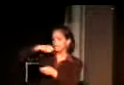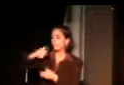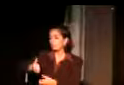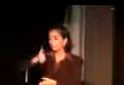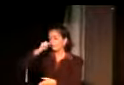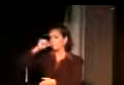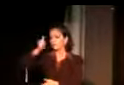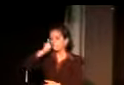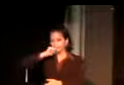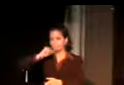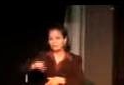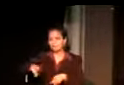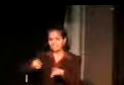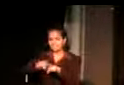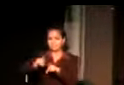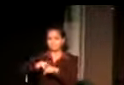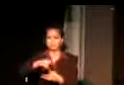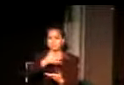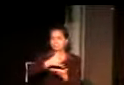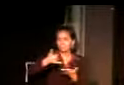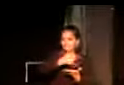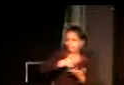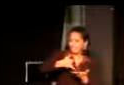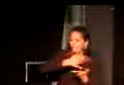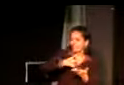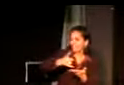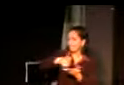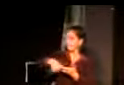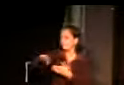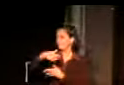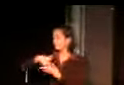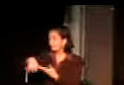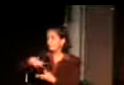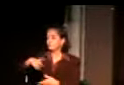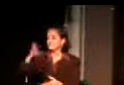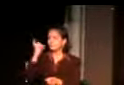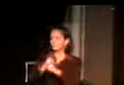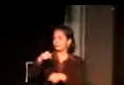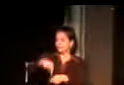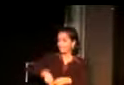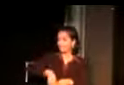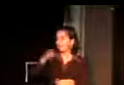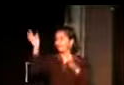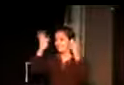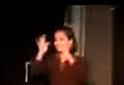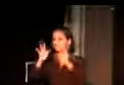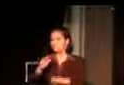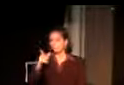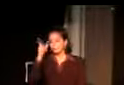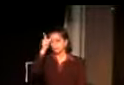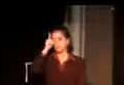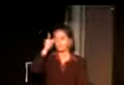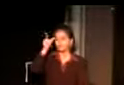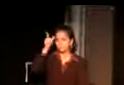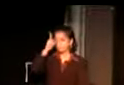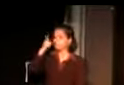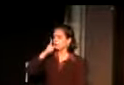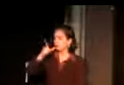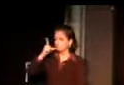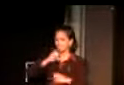naquele etapa que ele dá na droga quem sabe um pouco de felicidade Povoa o seu interior